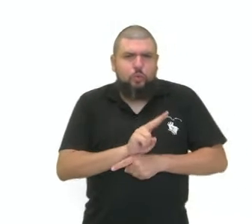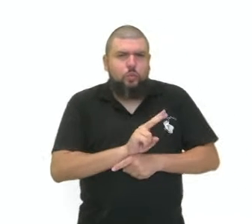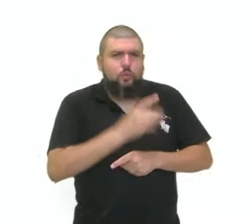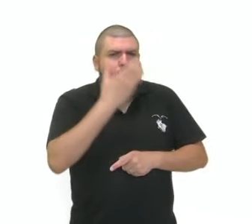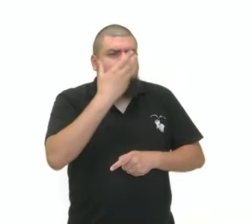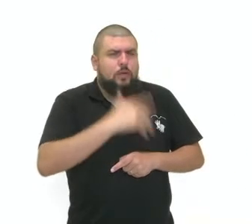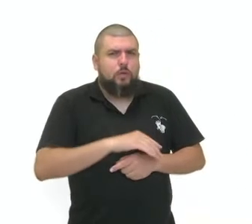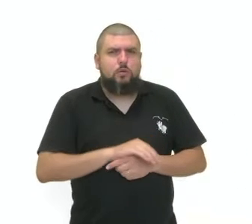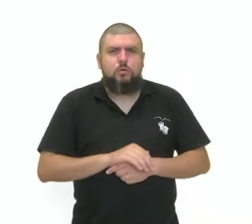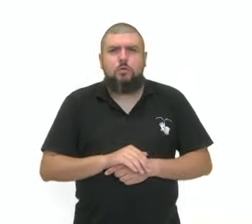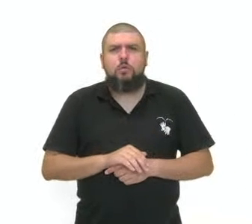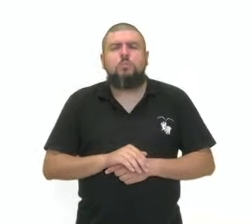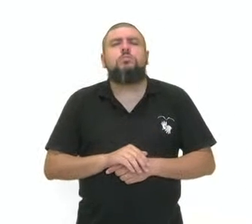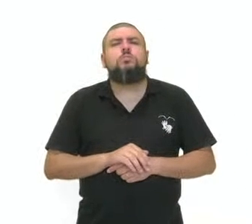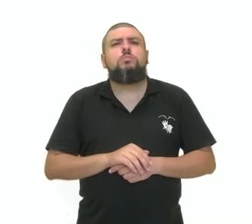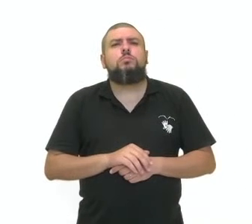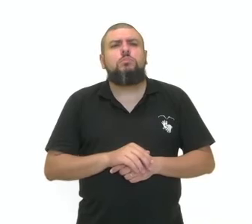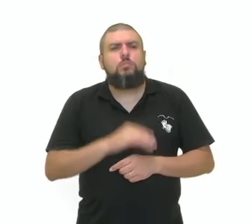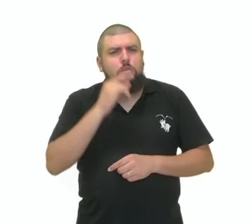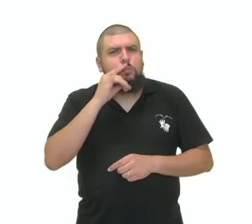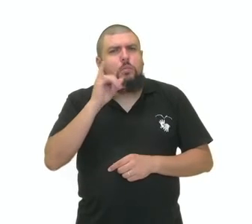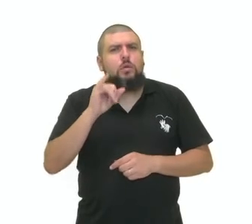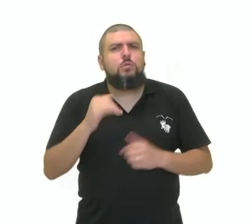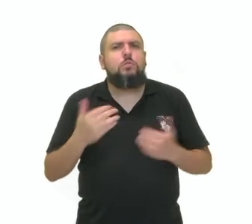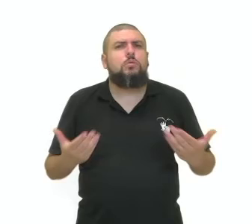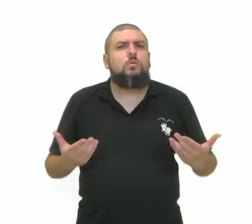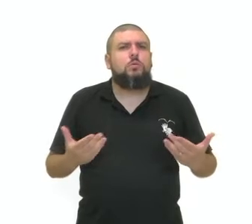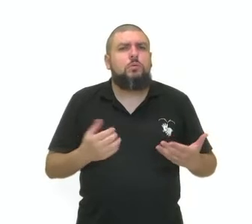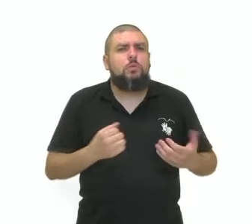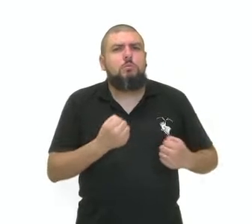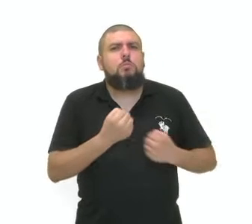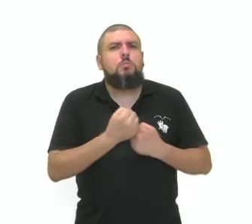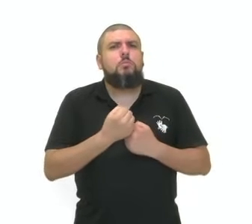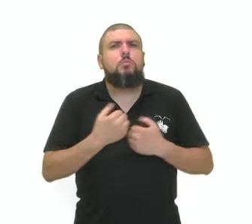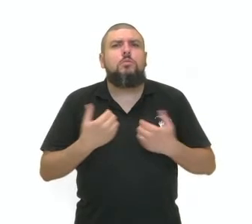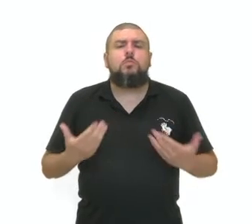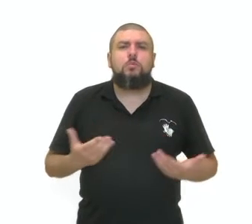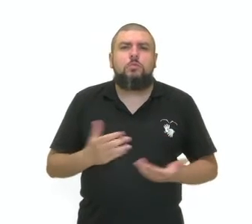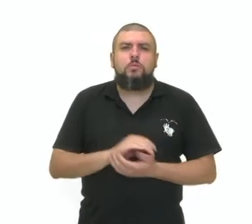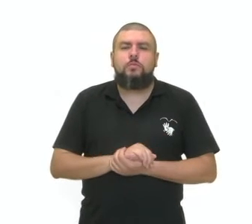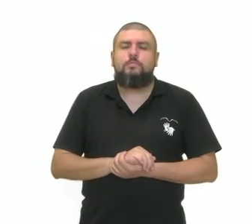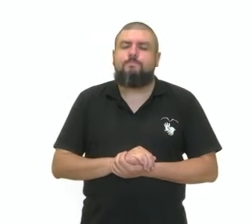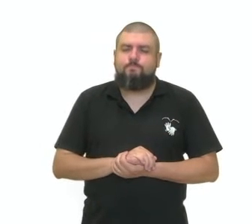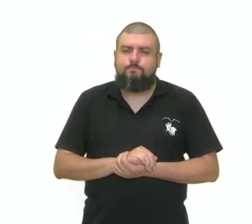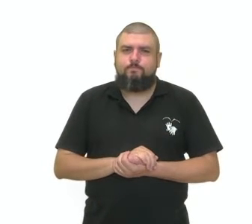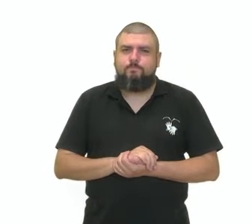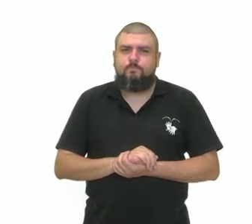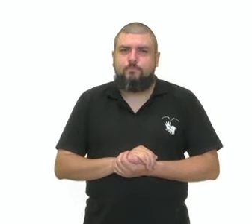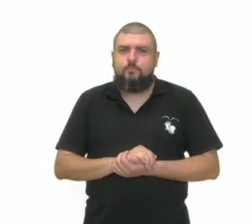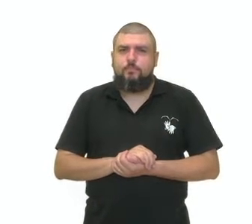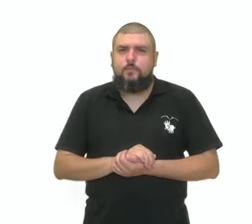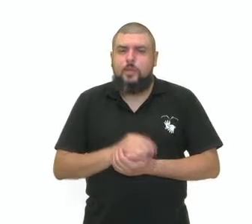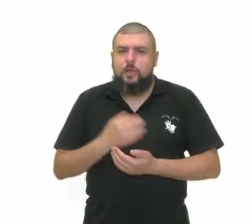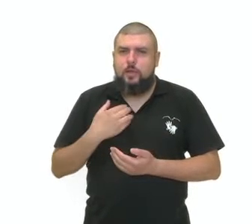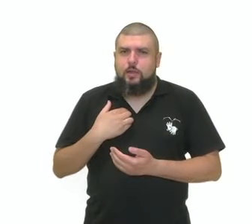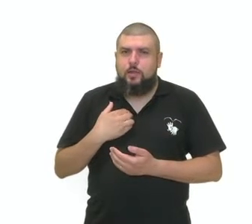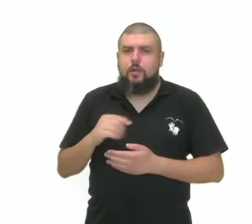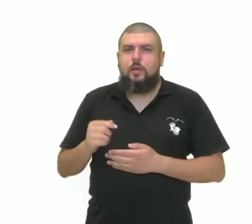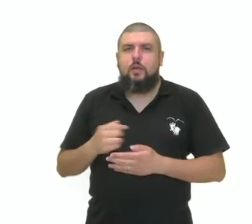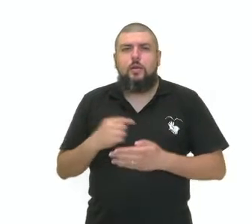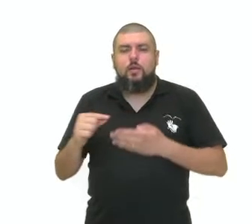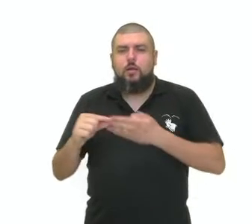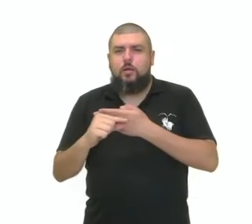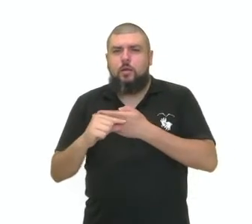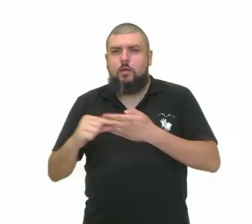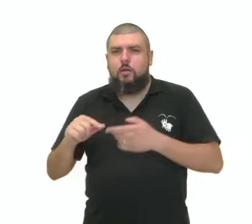tendo apoio? Está tendo auxílio? Não. Então, a Laerte, né, chargista, chama-se